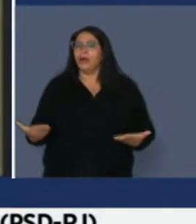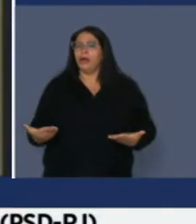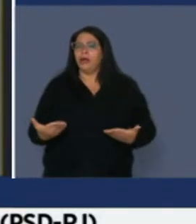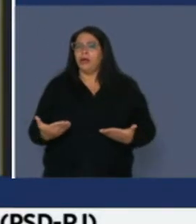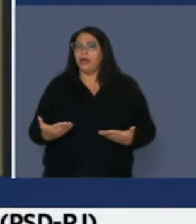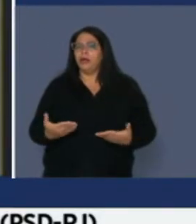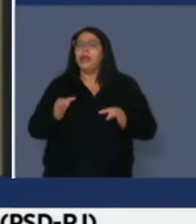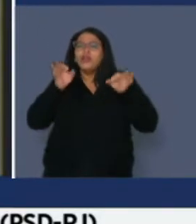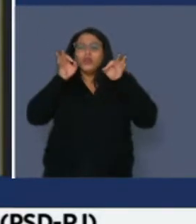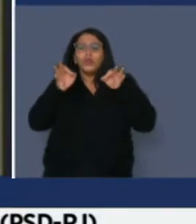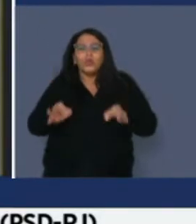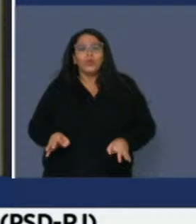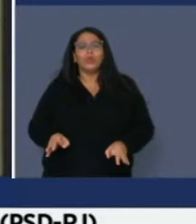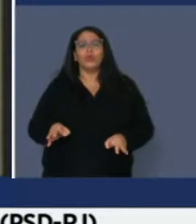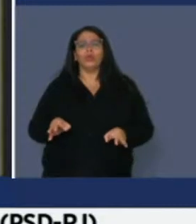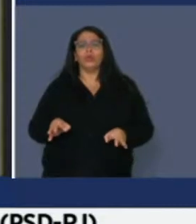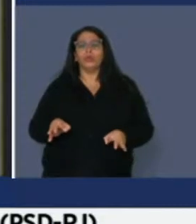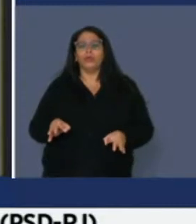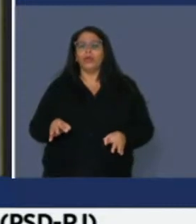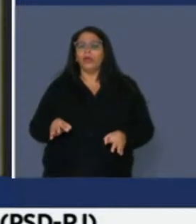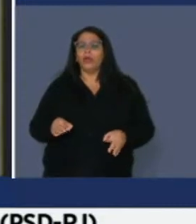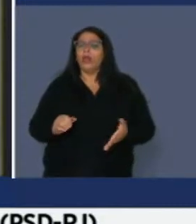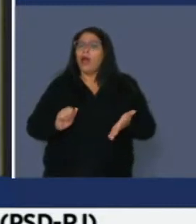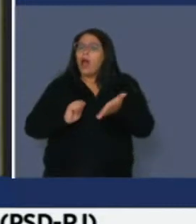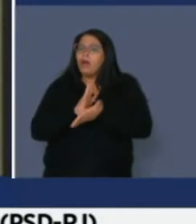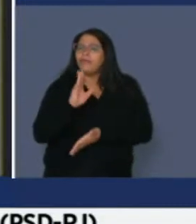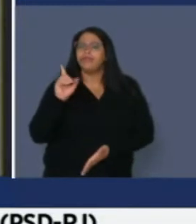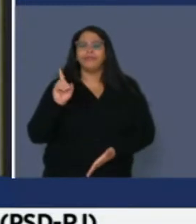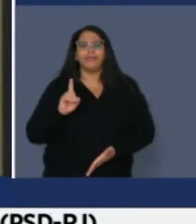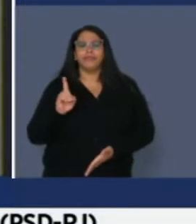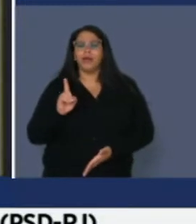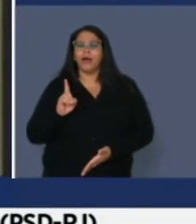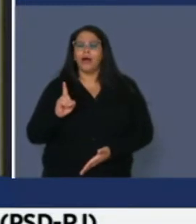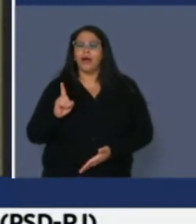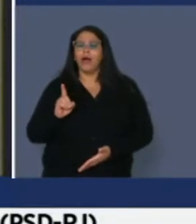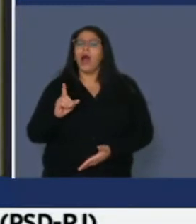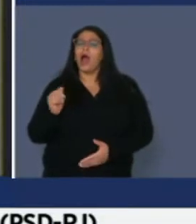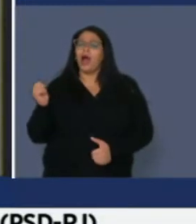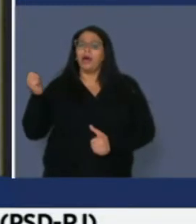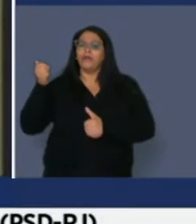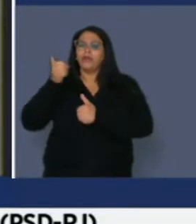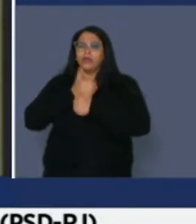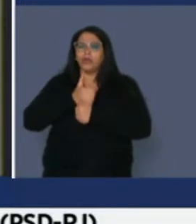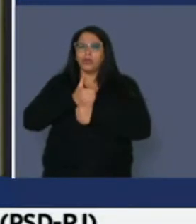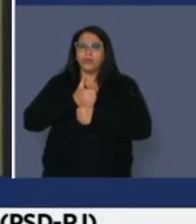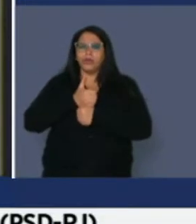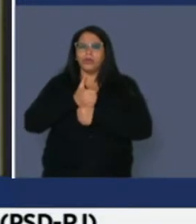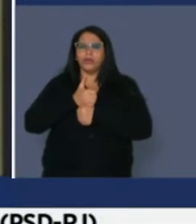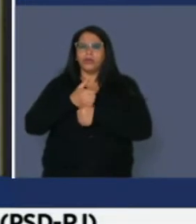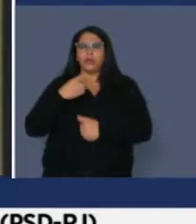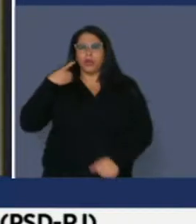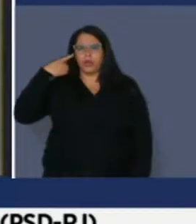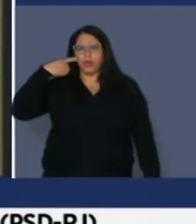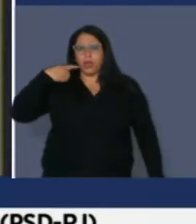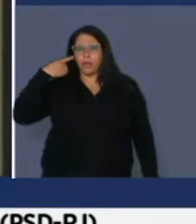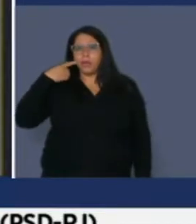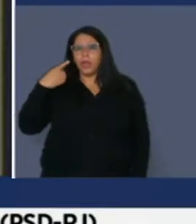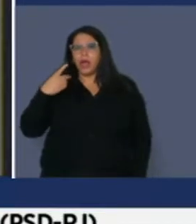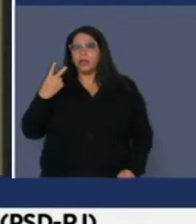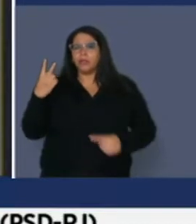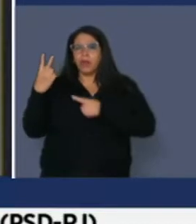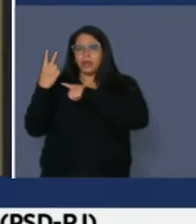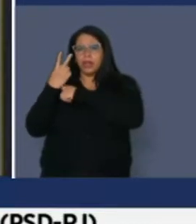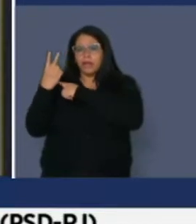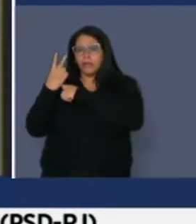Sejam justos e não me cassem. Passo a minha palavra ao meu advogado de defesa,